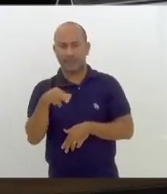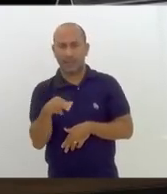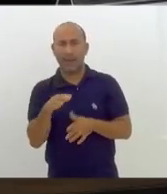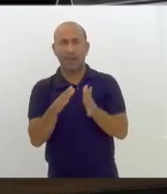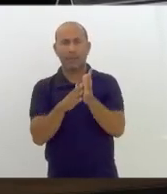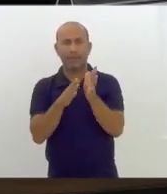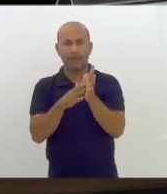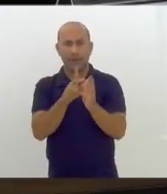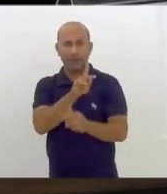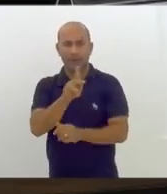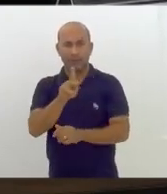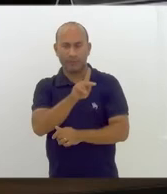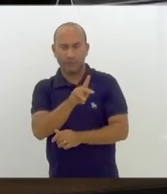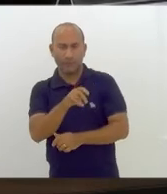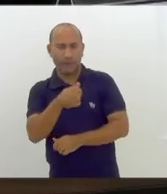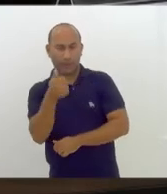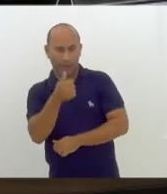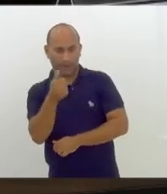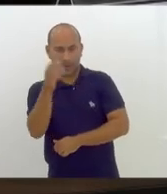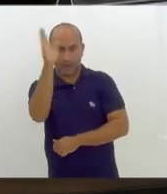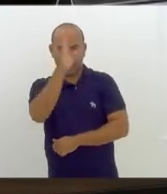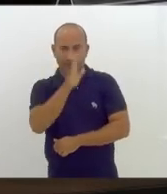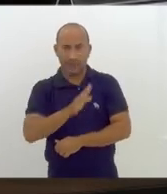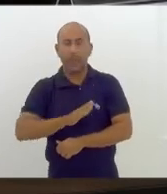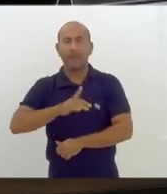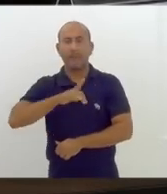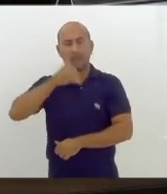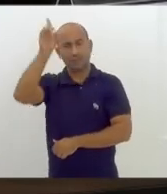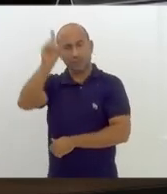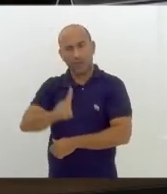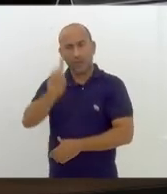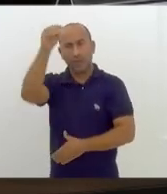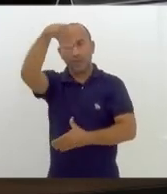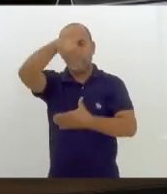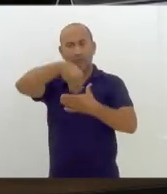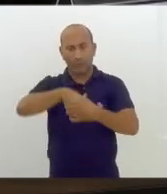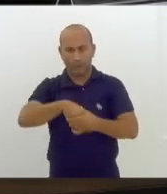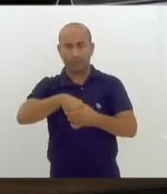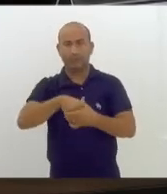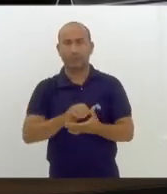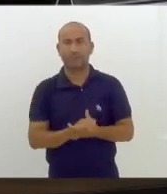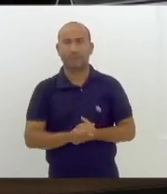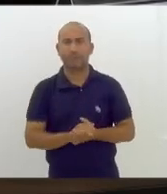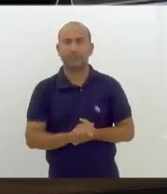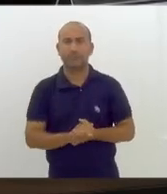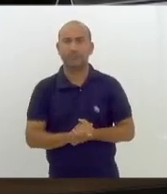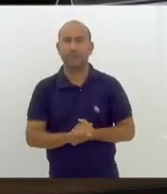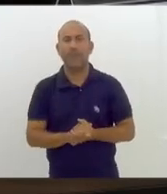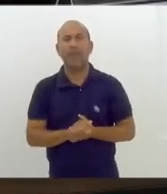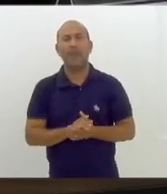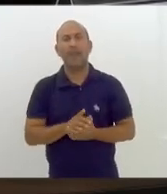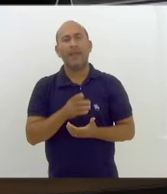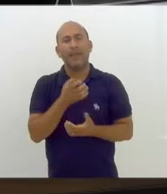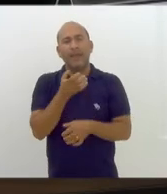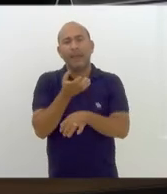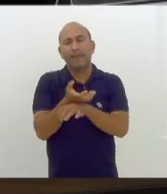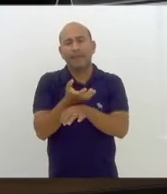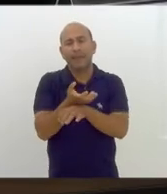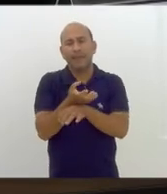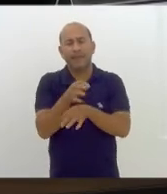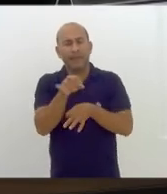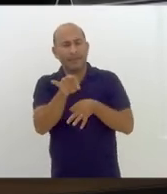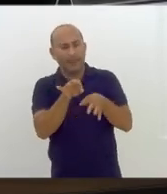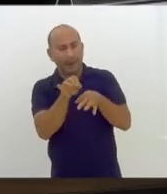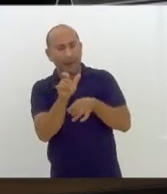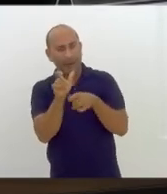Viana, que foi a primeira brasileira a exercer o direito ao voto no Rio Grande do Norte. E essa matéria foi publicada lá. E